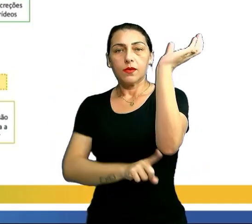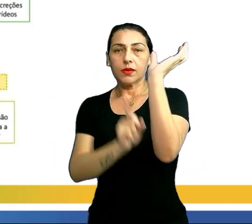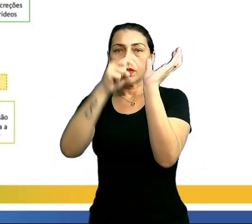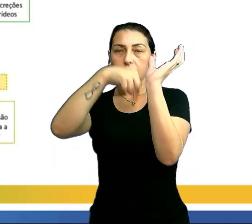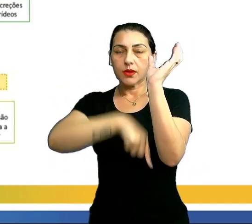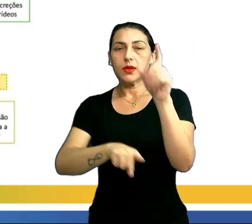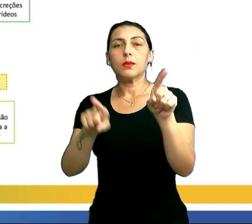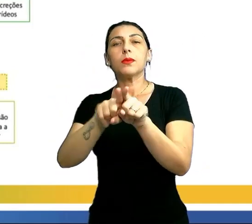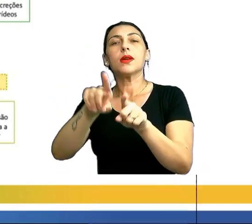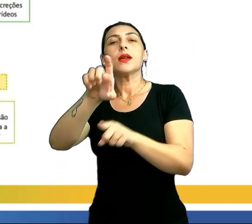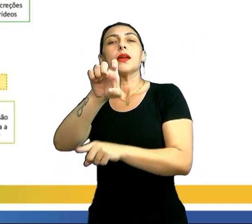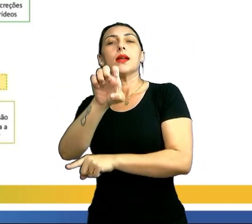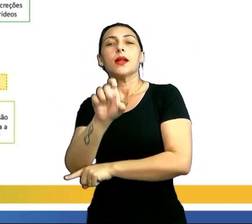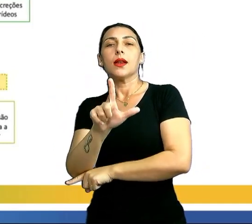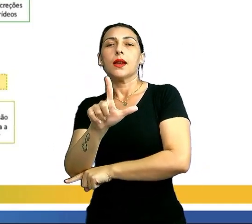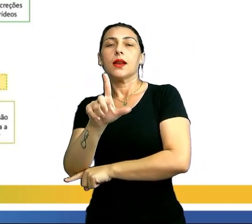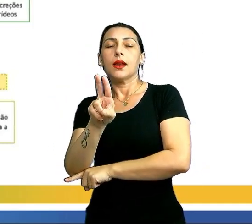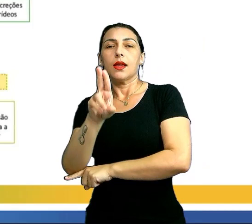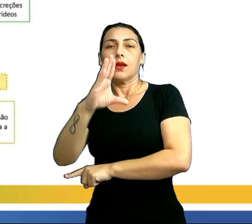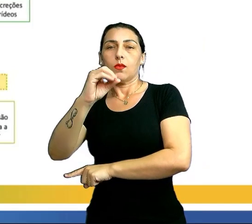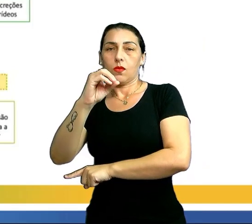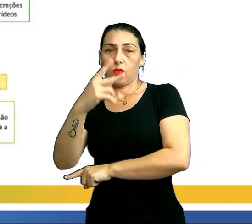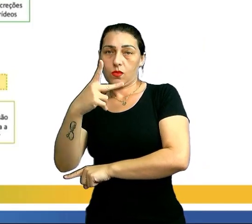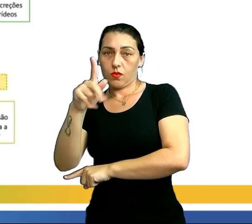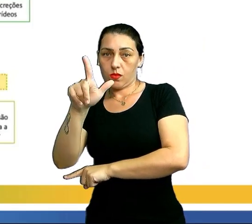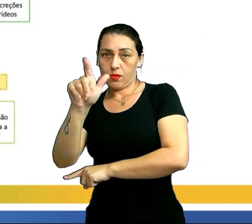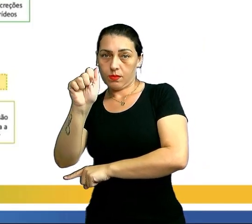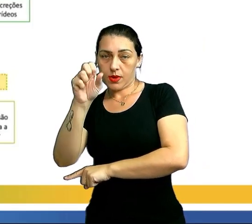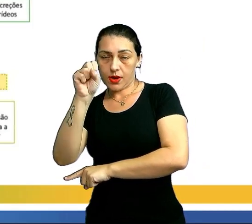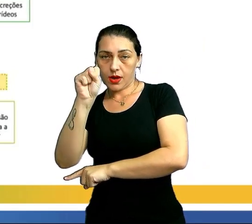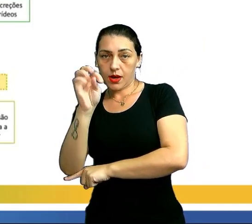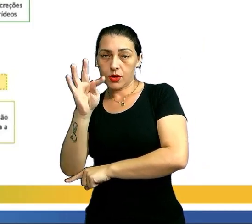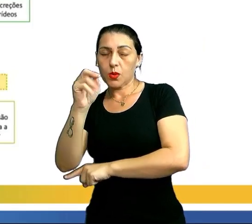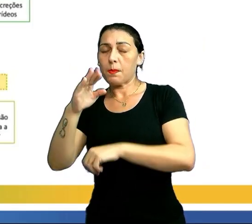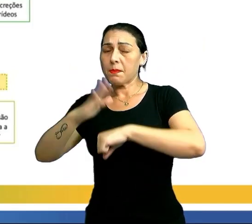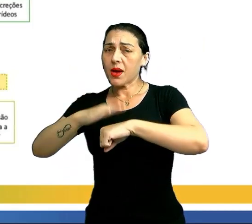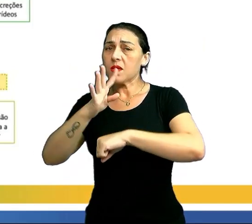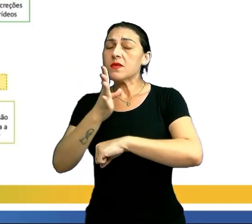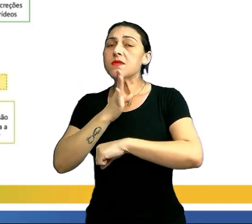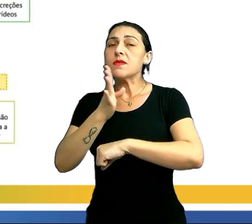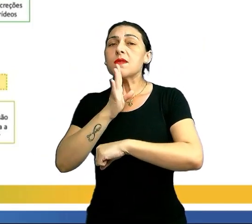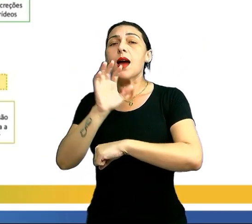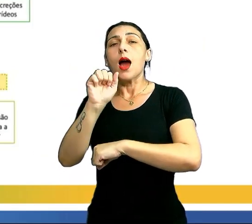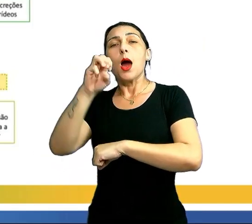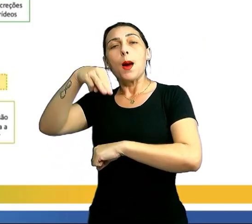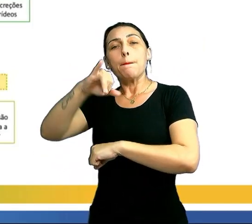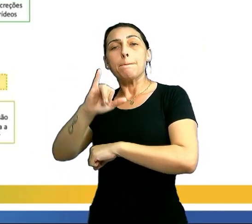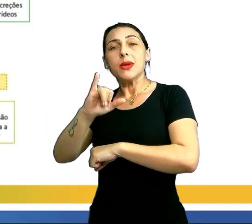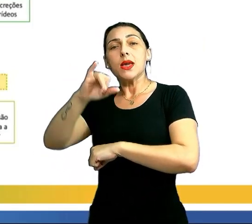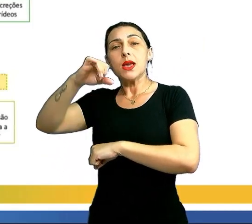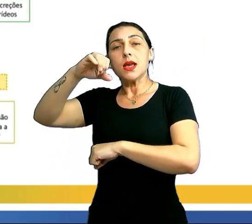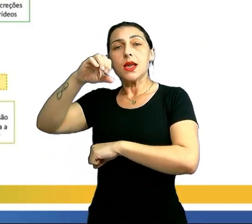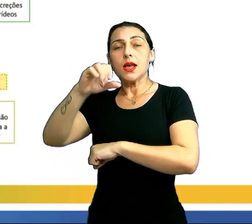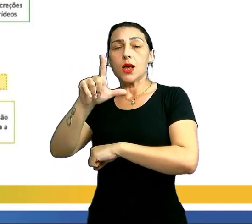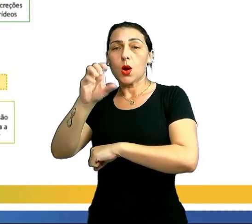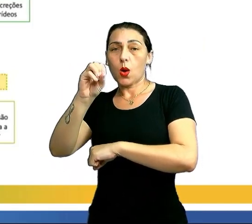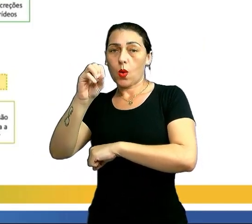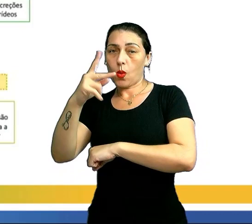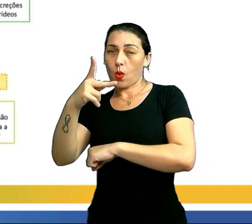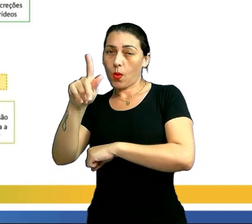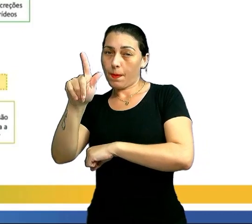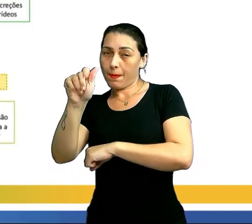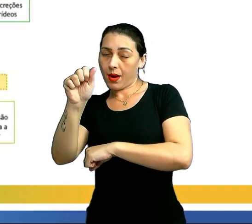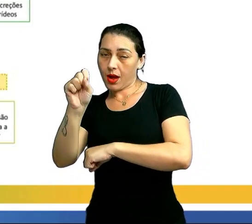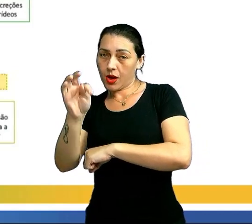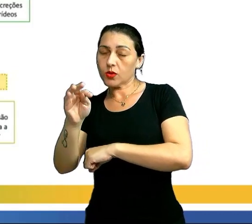o leucoplasto mais conhecido é o amiloplasto, é o que armazena o amido, que é aquela reserva